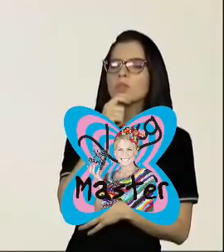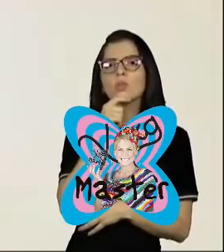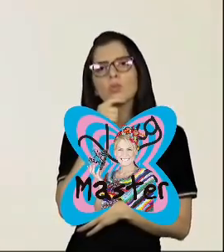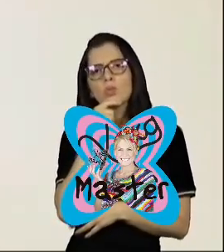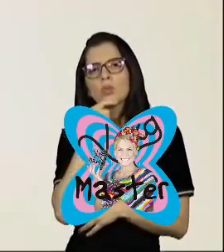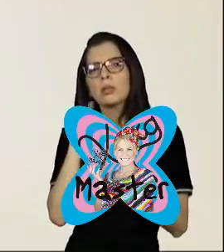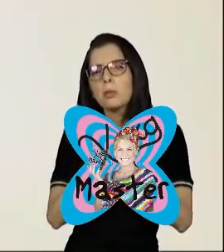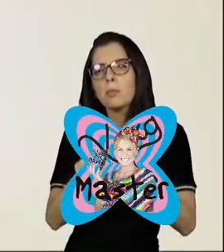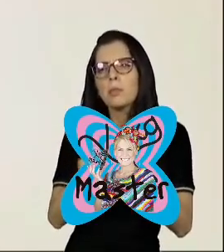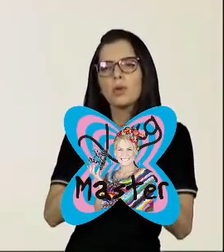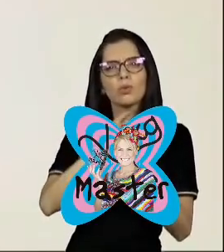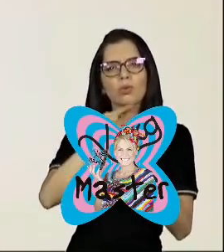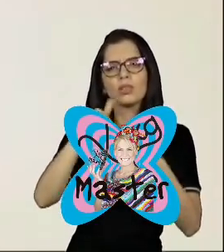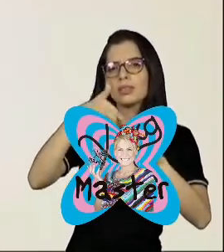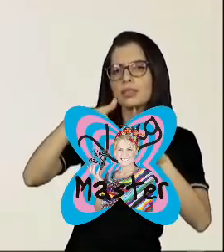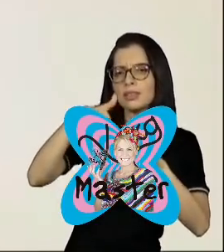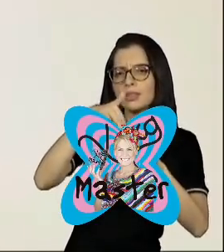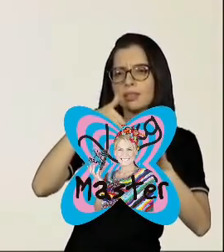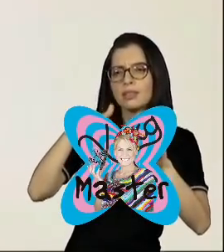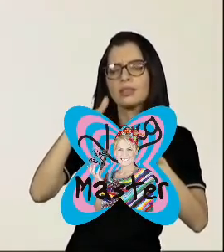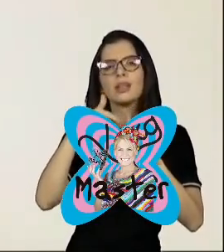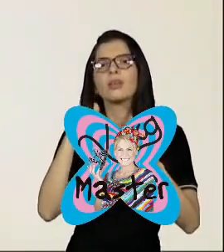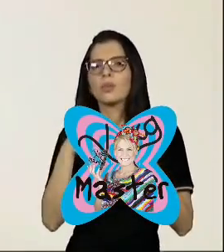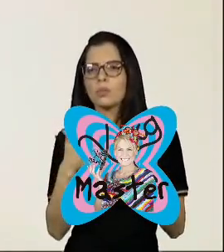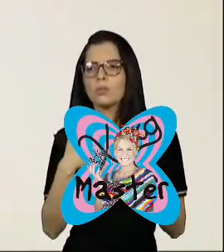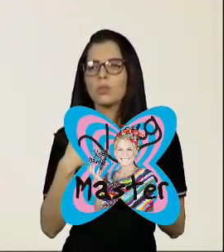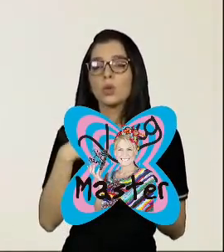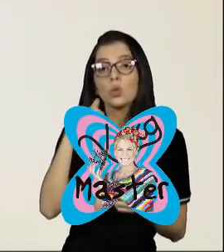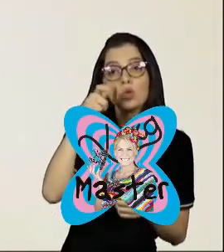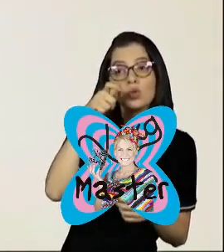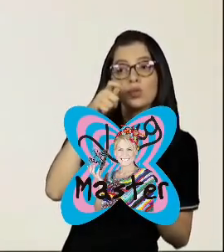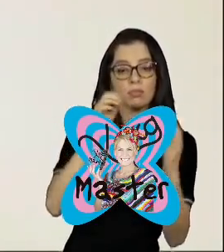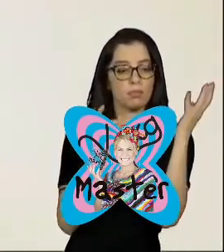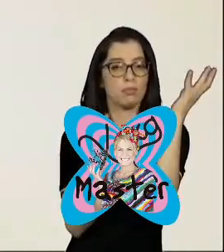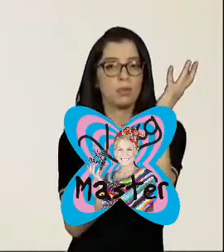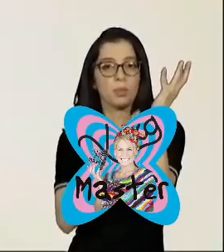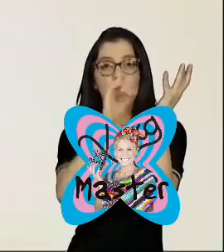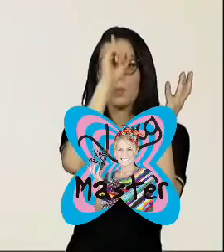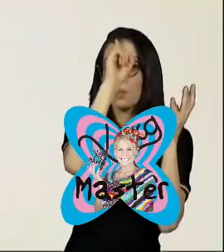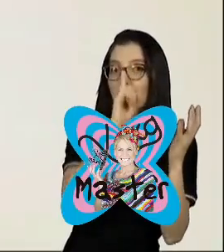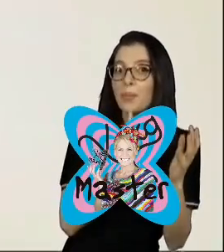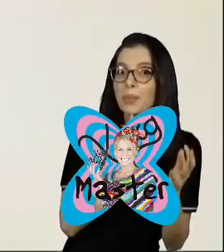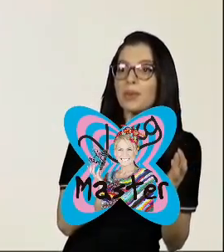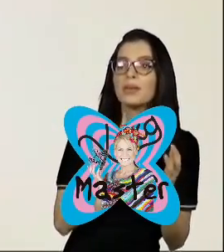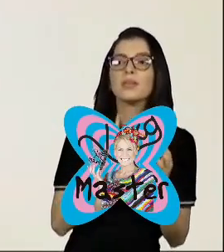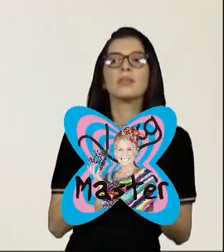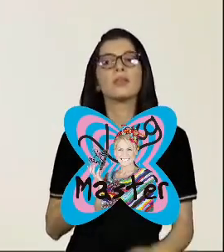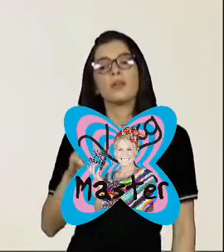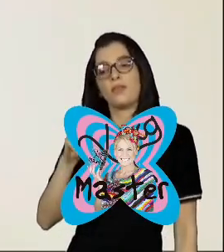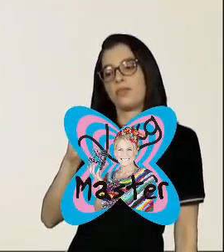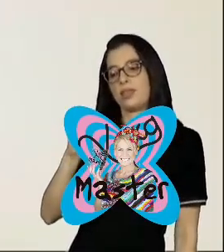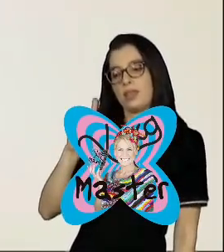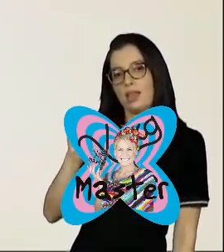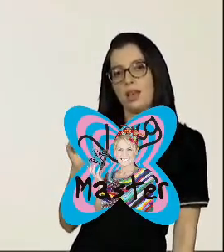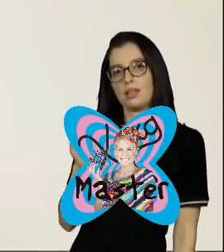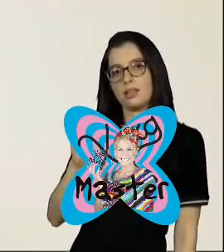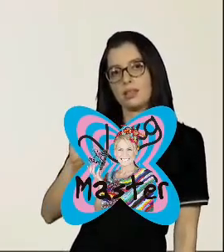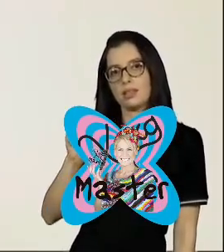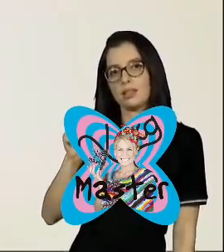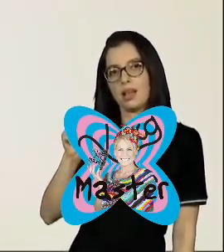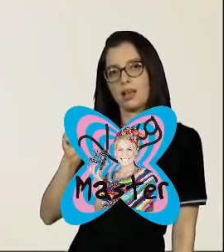manda-chuva enfim via Sítio Picapau Amarelo via Vila Sésamo mas era desenho